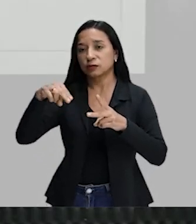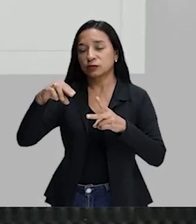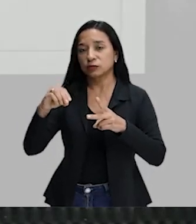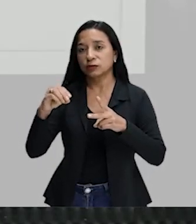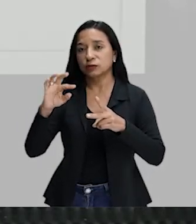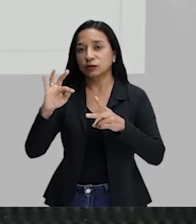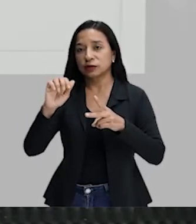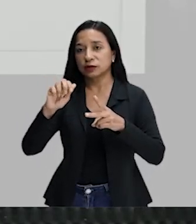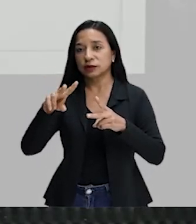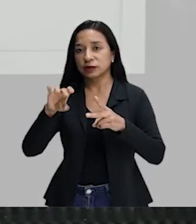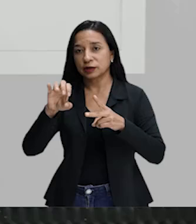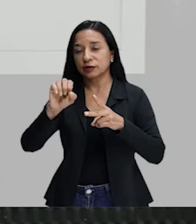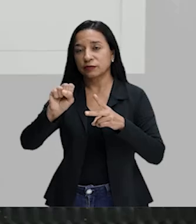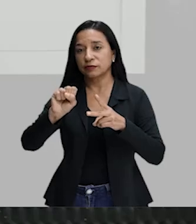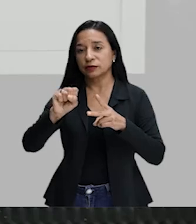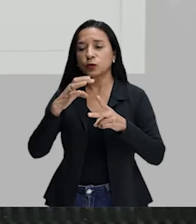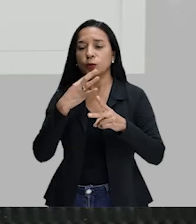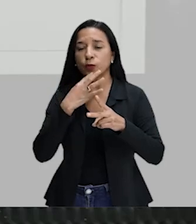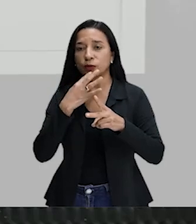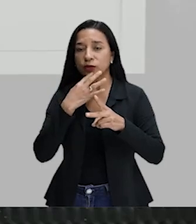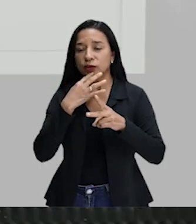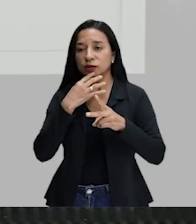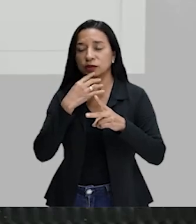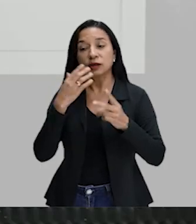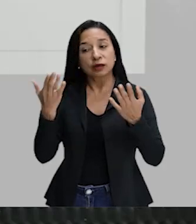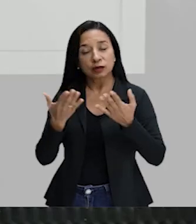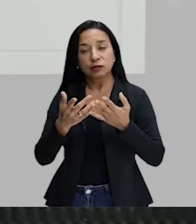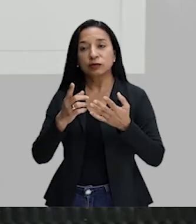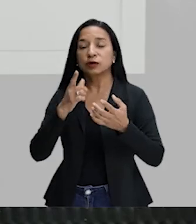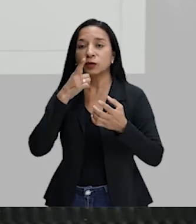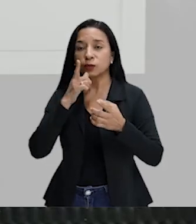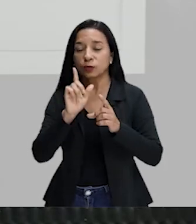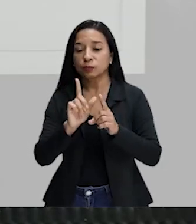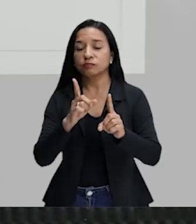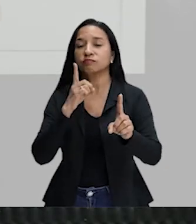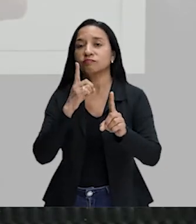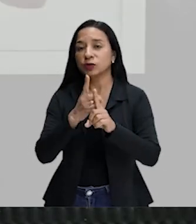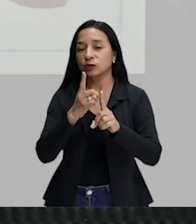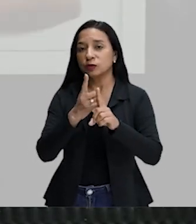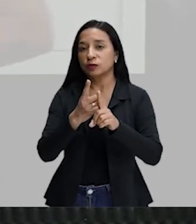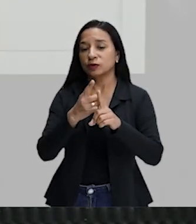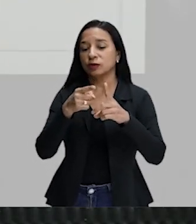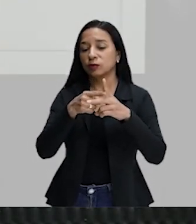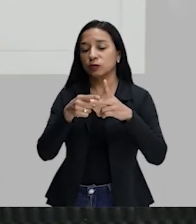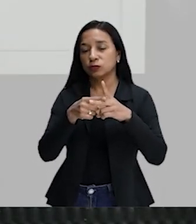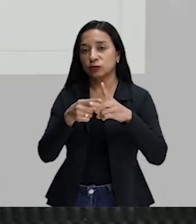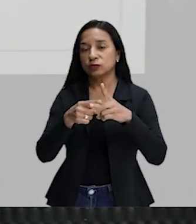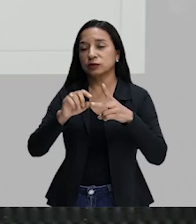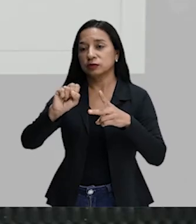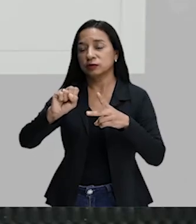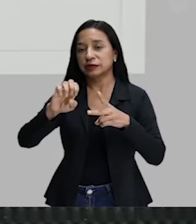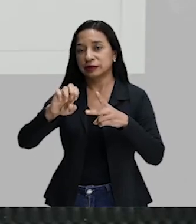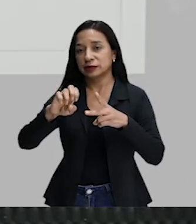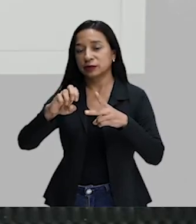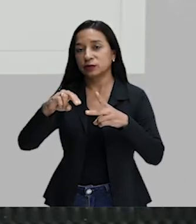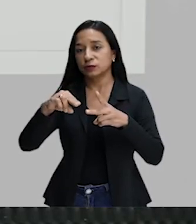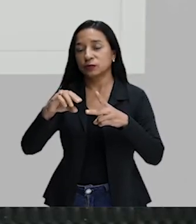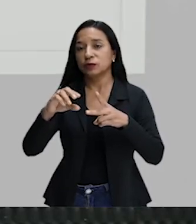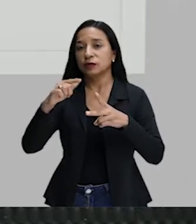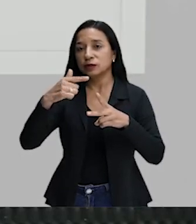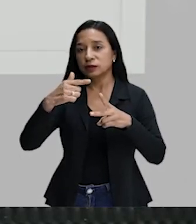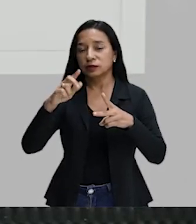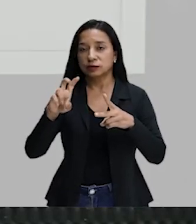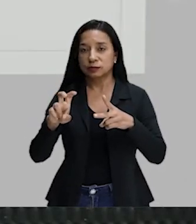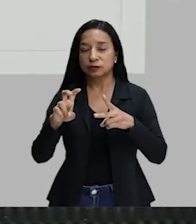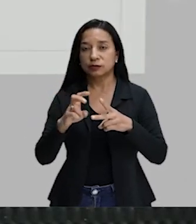essas fórmulas aqui eu vou conseguir encontrar o valor do seno de 75. Beleza? Então vou colocar aqui as fórmulas, né, do